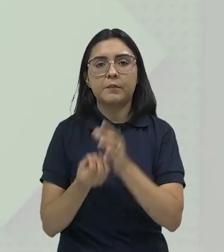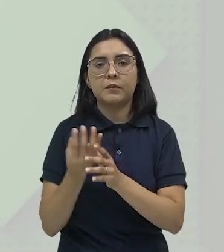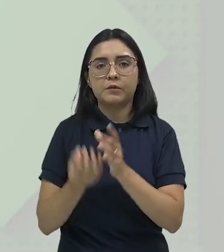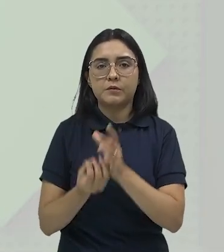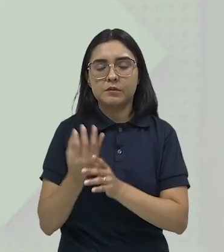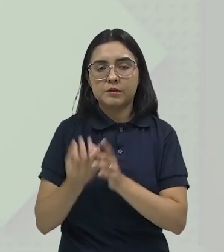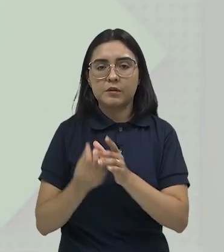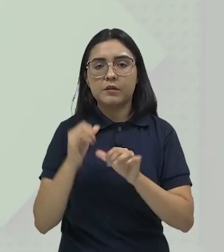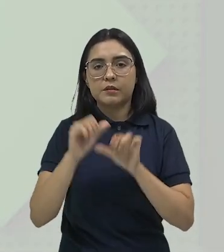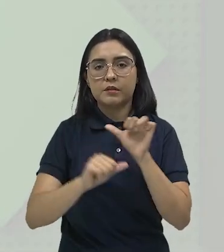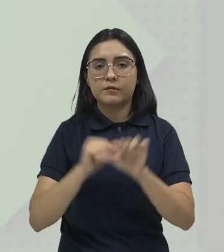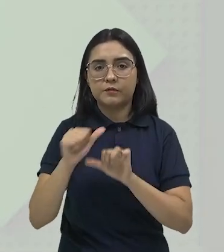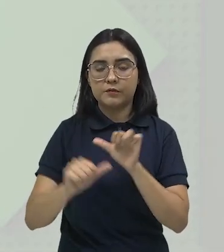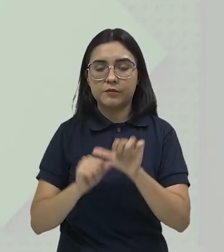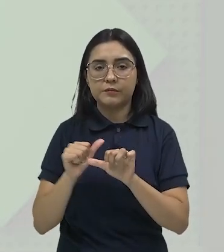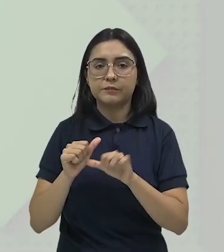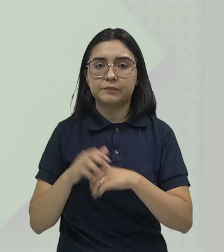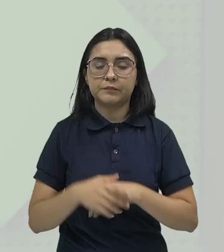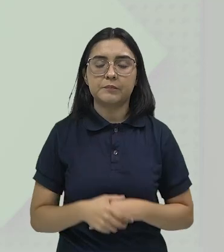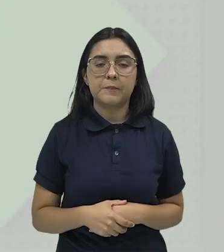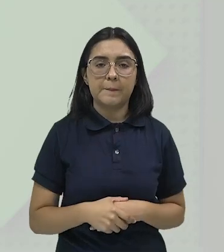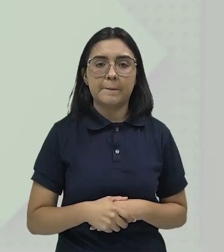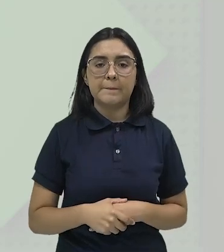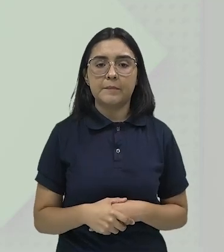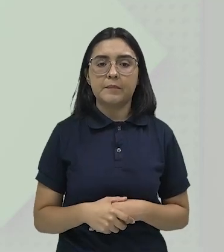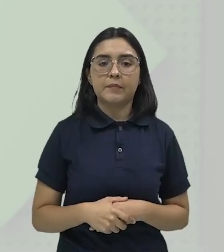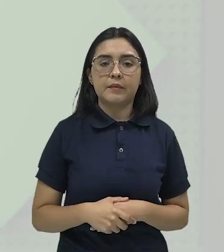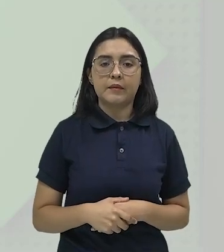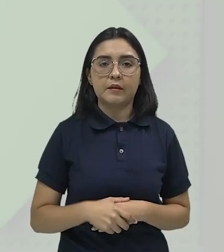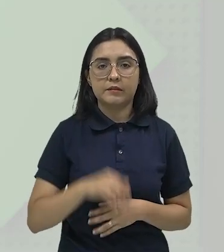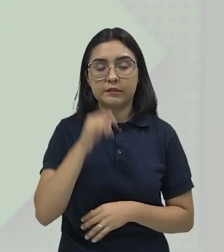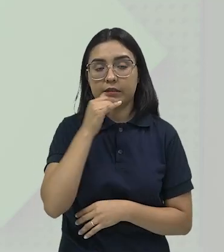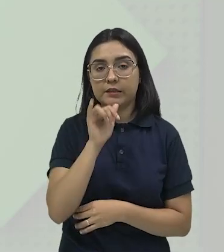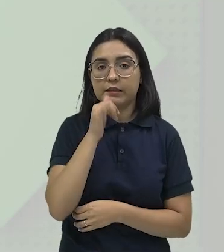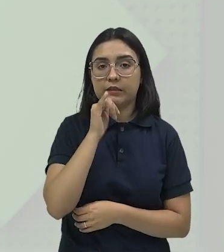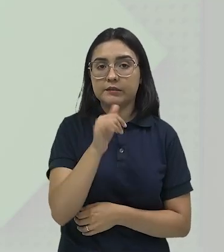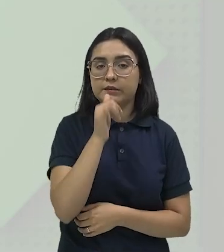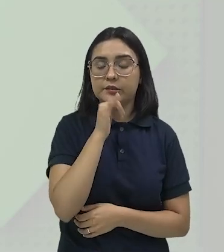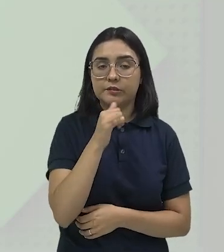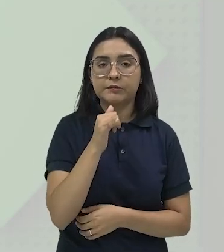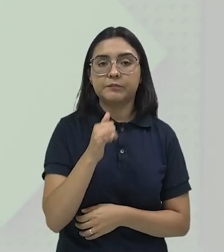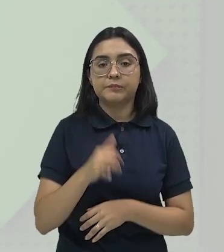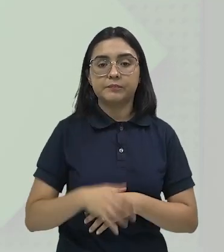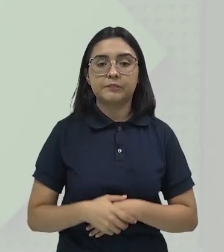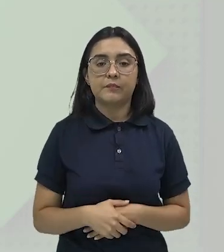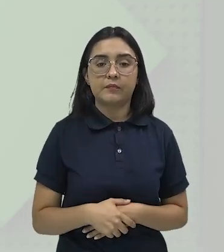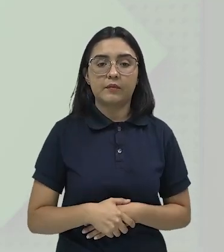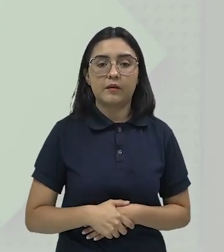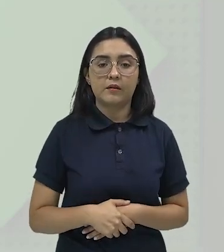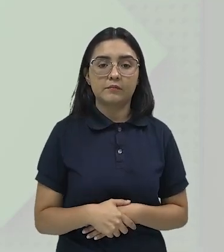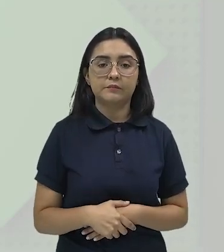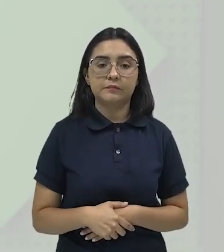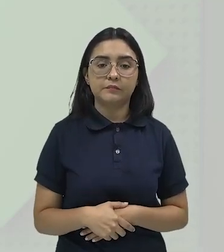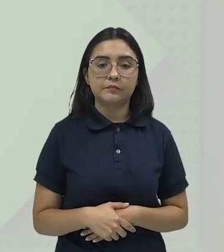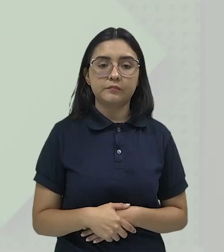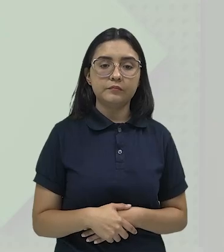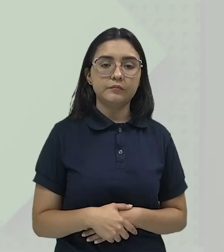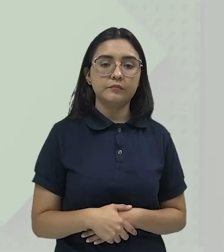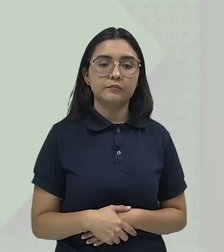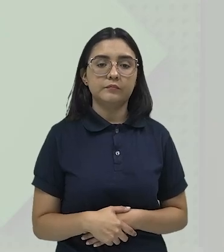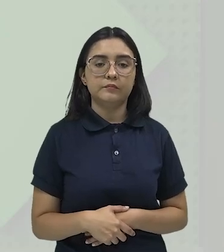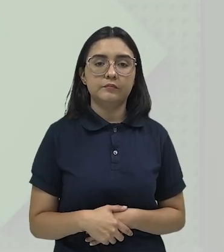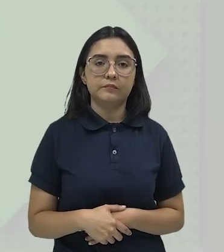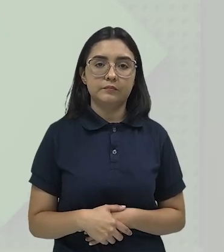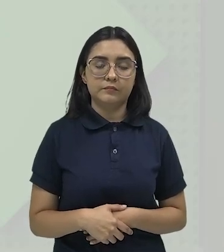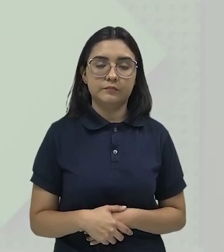a transformação, né, da energia cinética em eletricidade, e aí dessa maneira nós temos